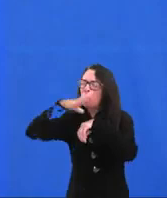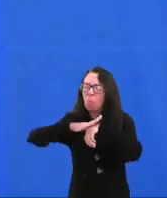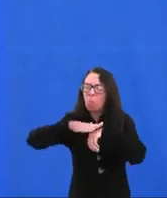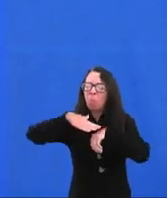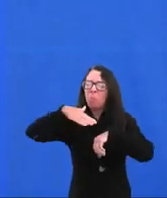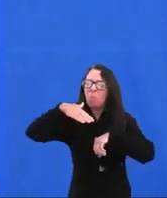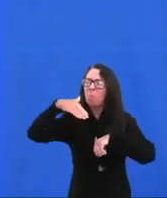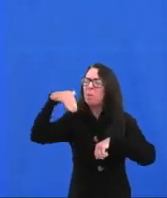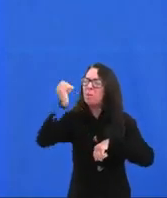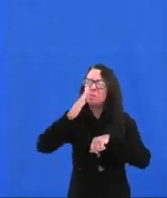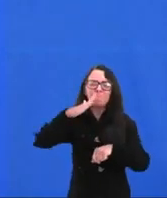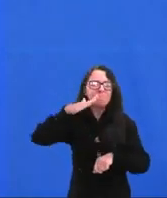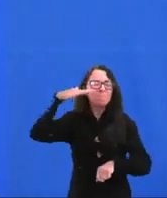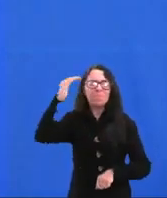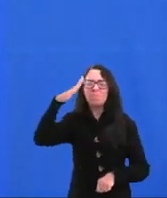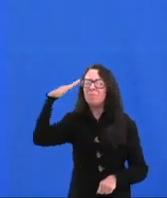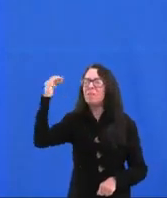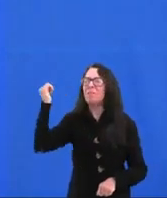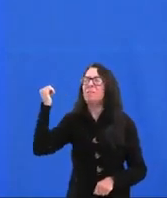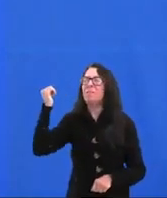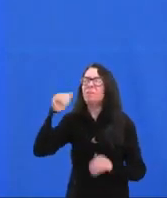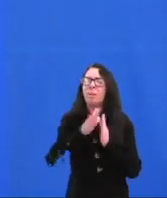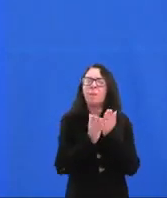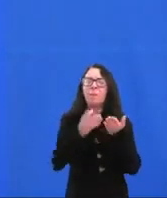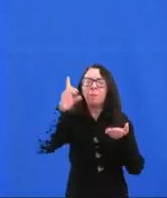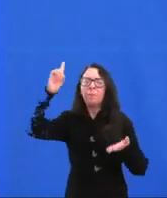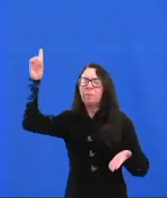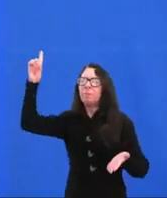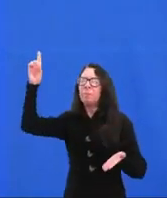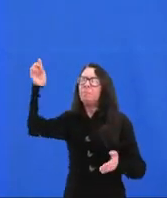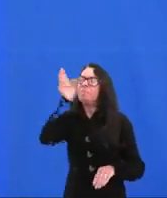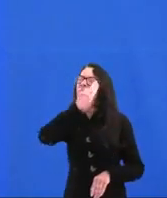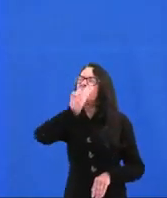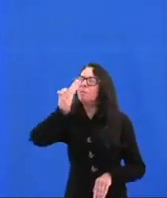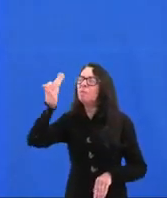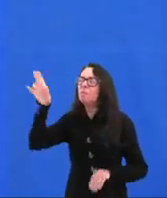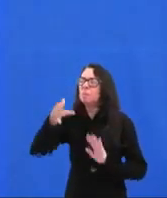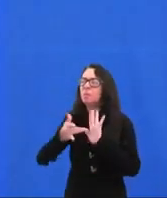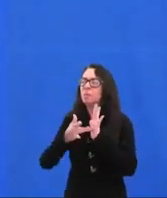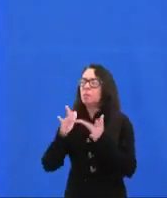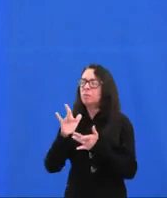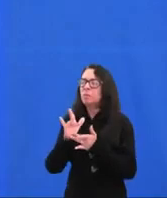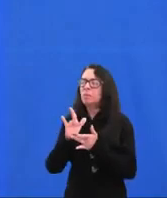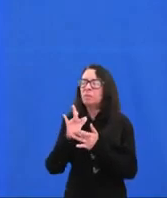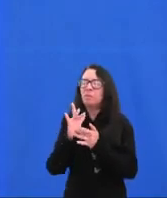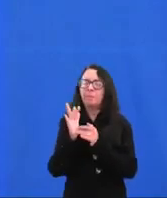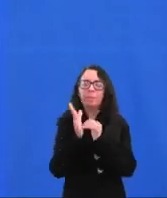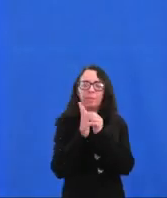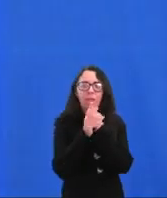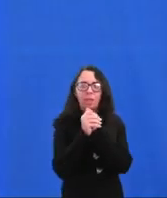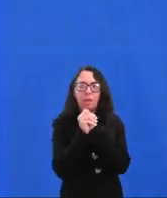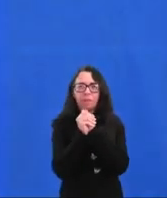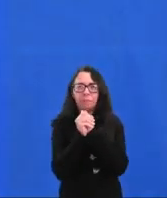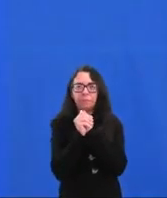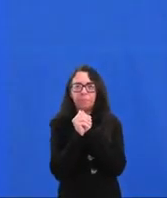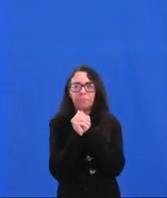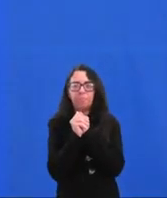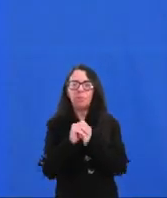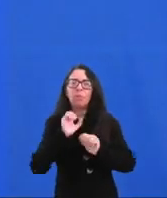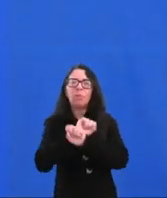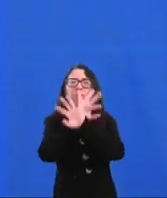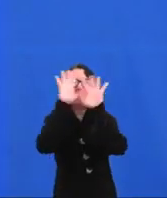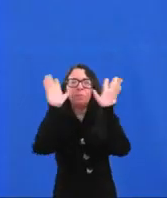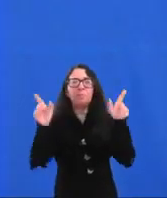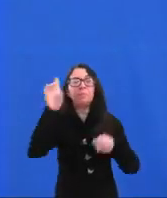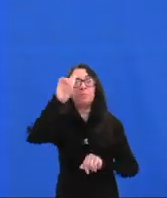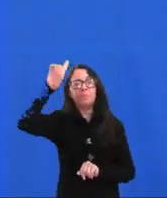oração que eu te faço no nome santo do Teu Filho amado Jesus. Amém, amém e amém. Glória a Deus,